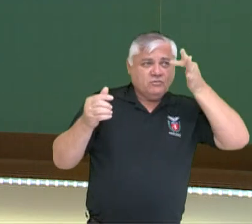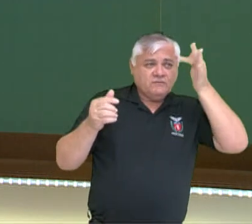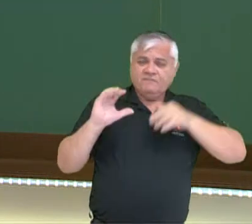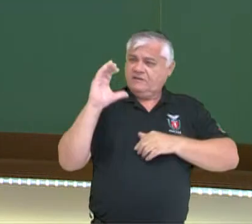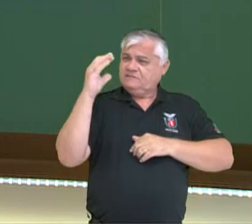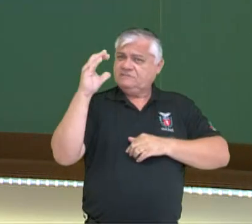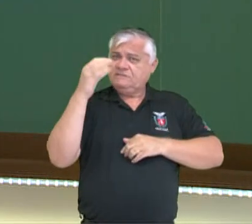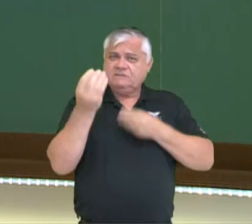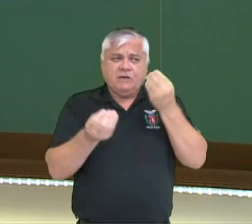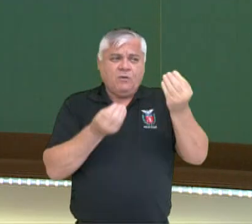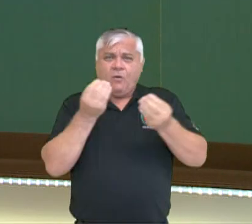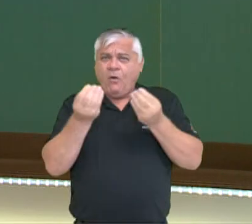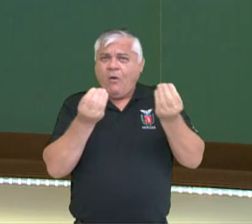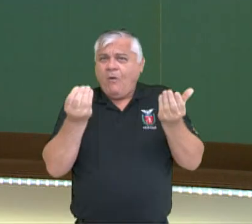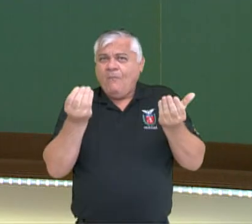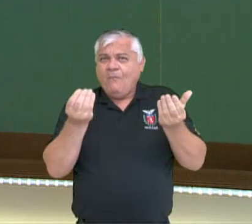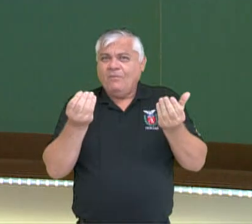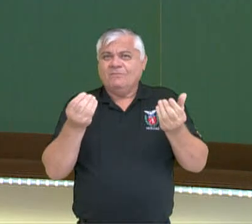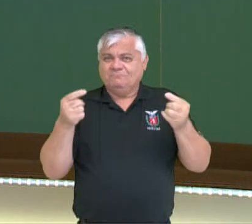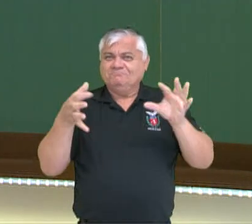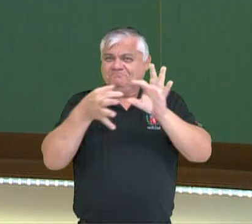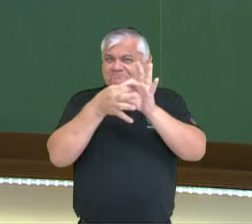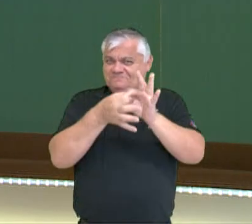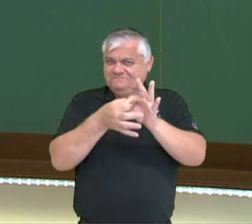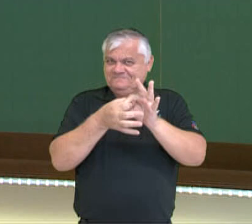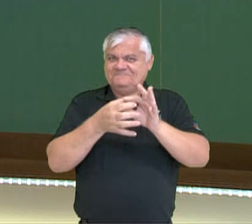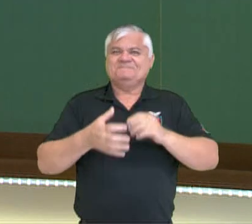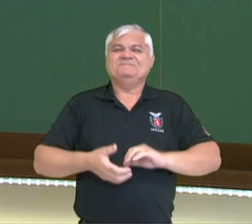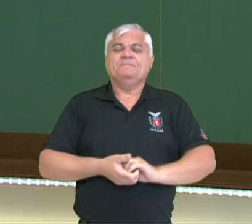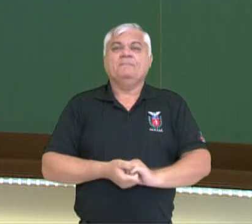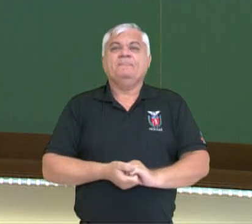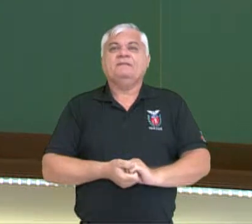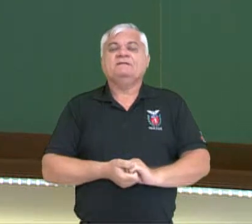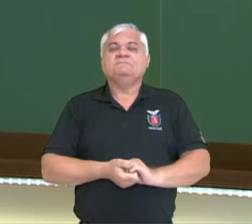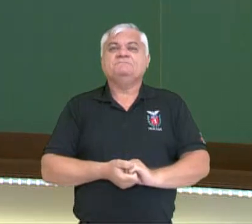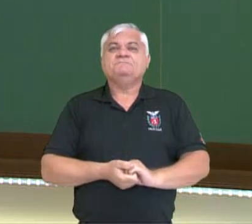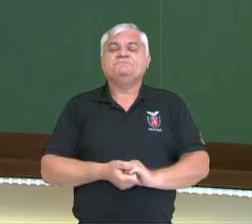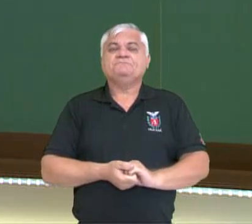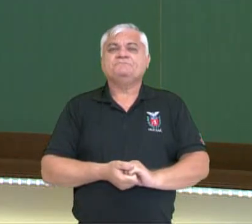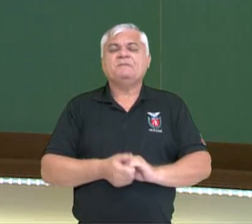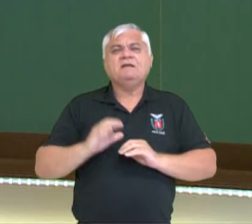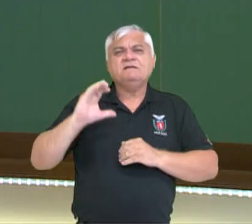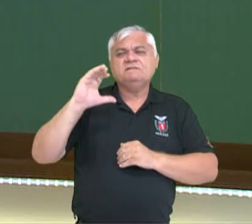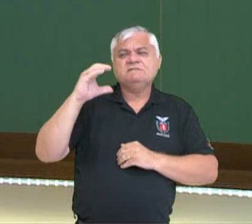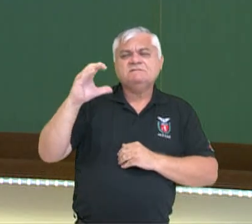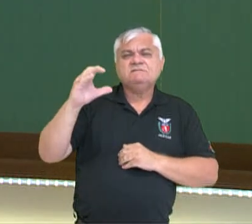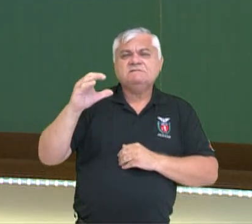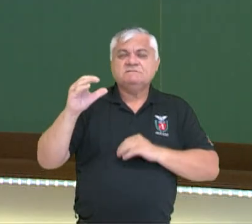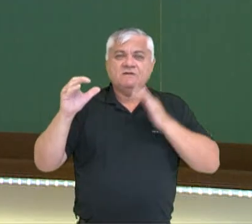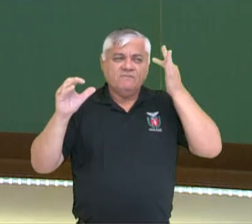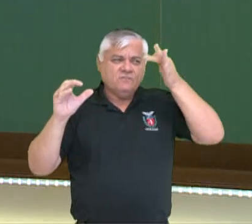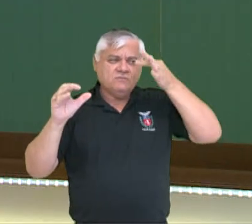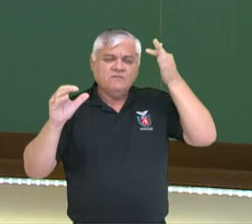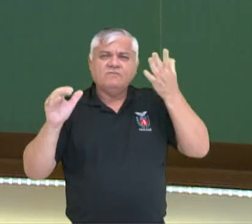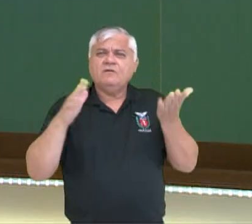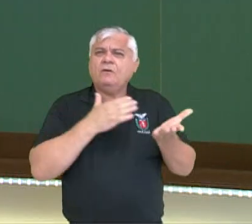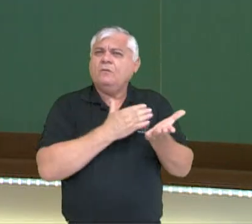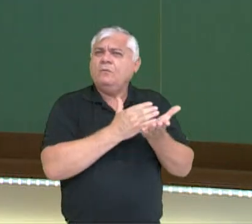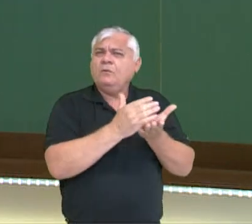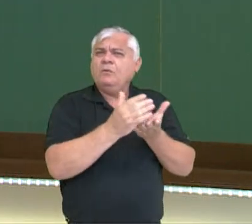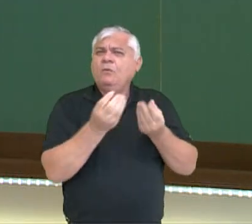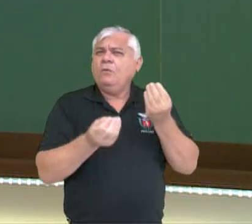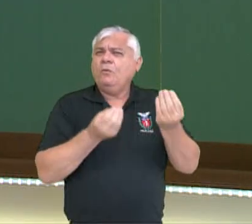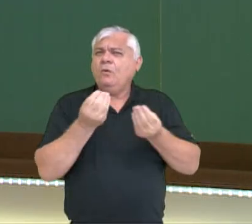lida com a questão da ciência. Ciência e filosofia, como é que tudo começou? Quando pensamos